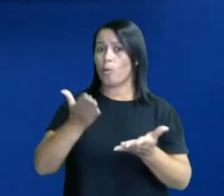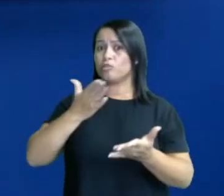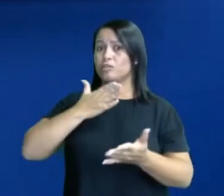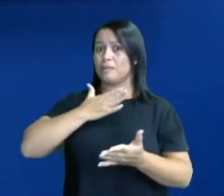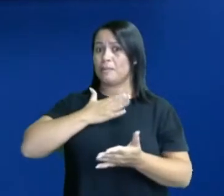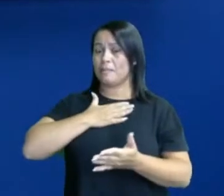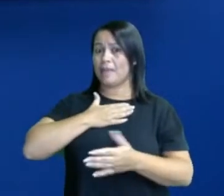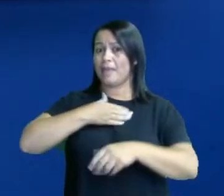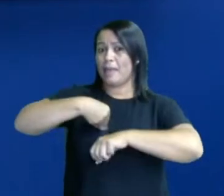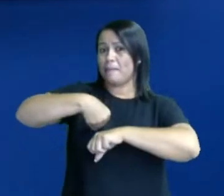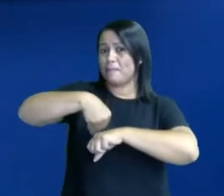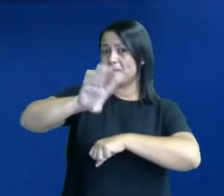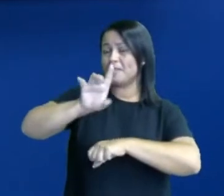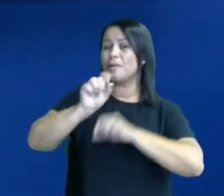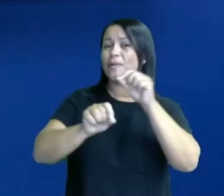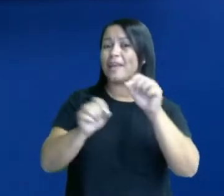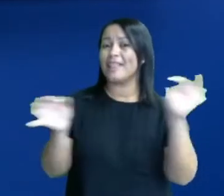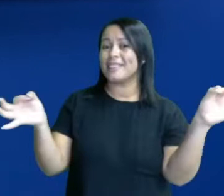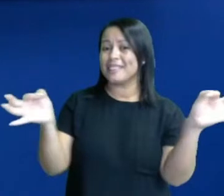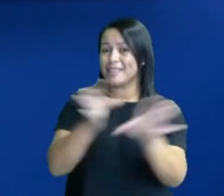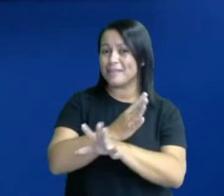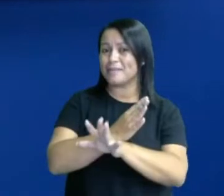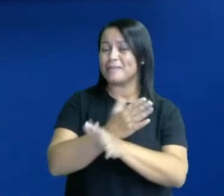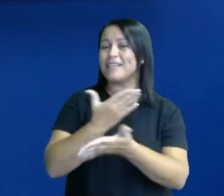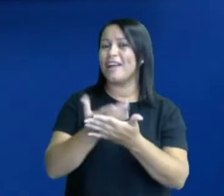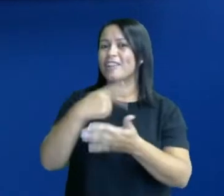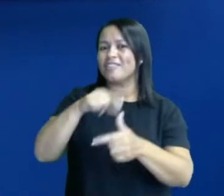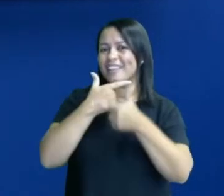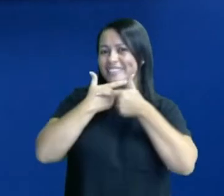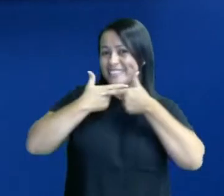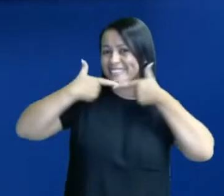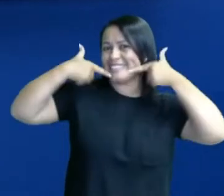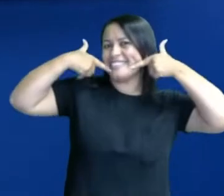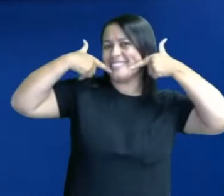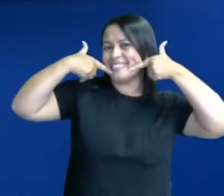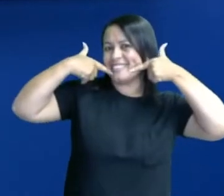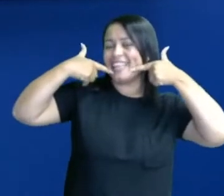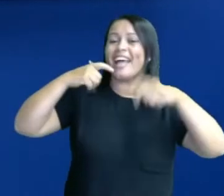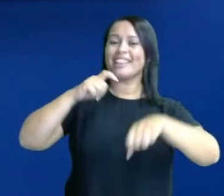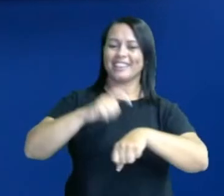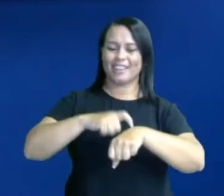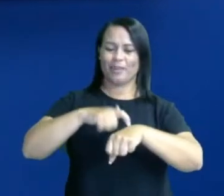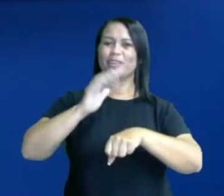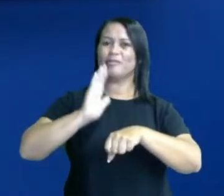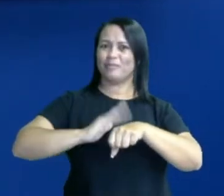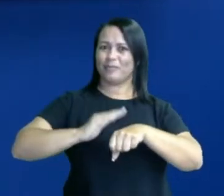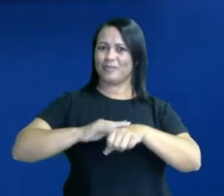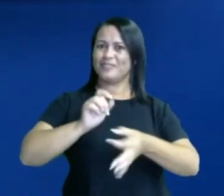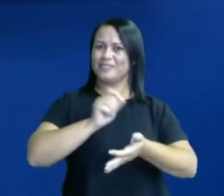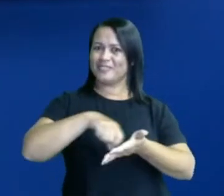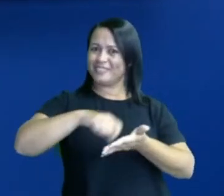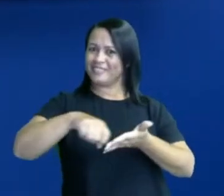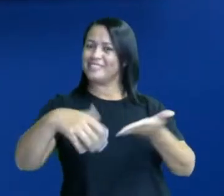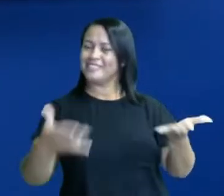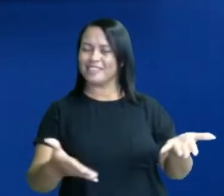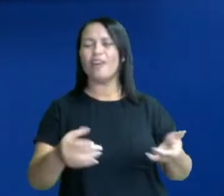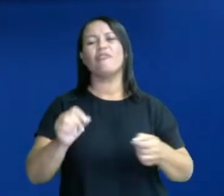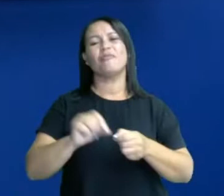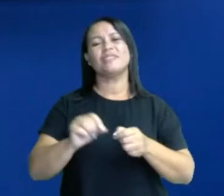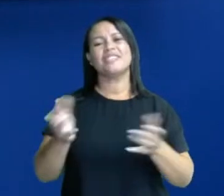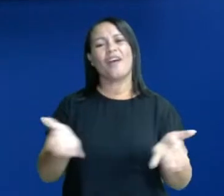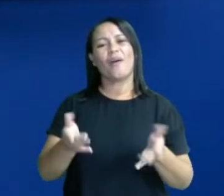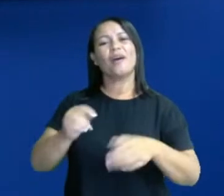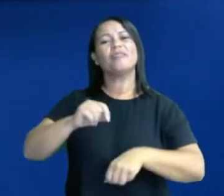era terminar a aula deixando vocês com um sorriso bem grande no rosto na hora de produzir. Então, é isso que nós vamos